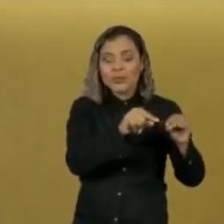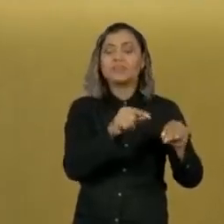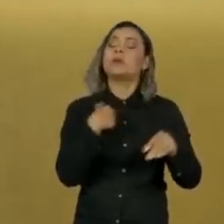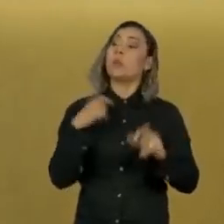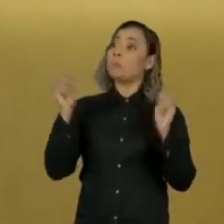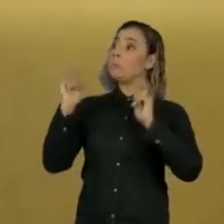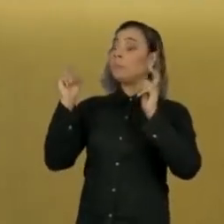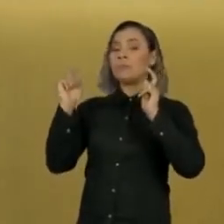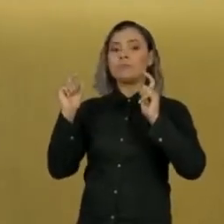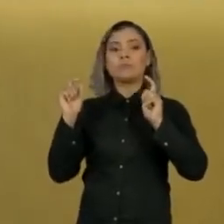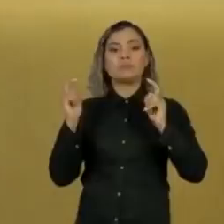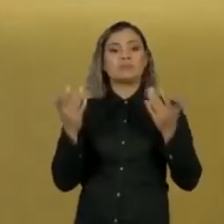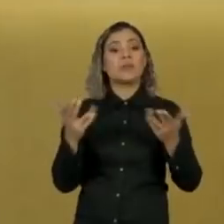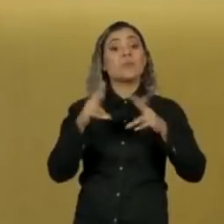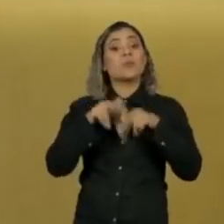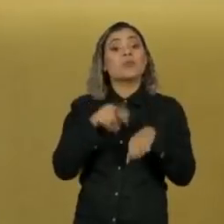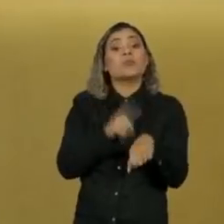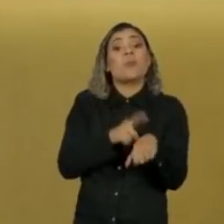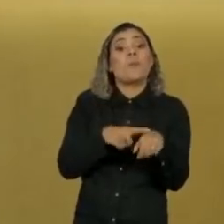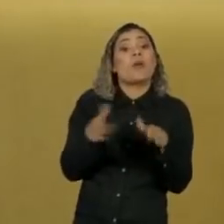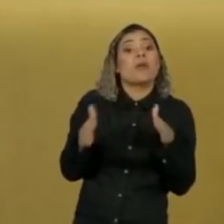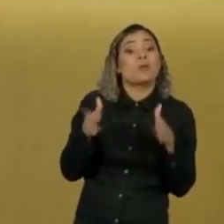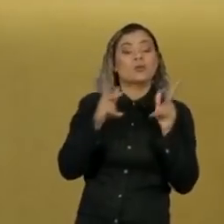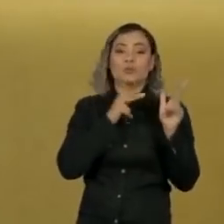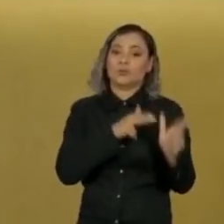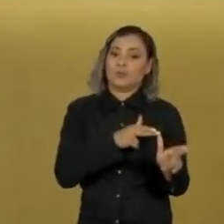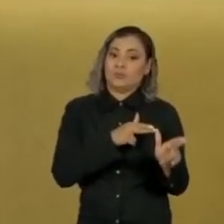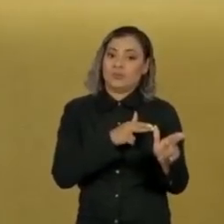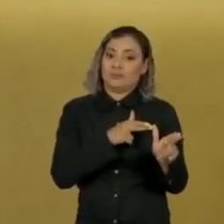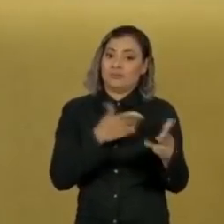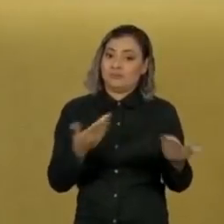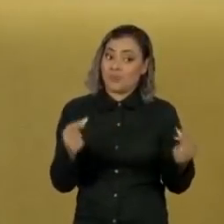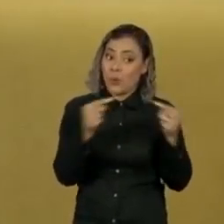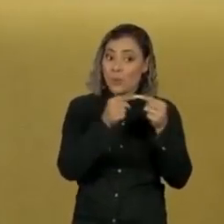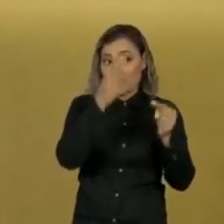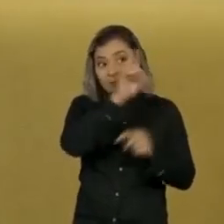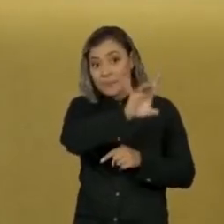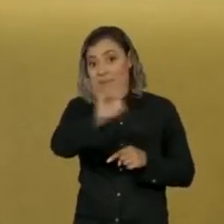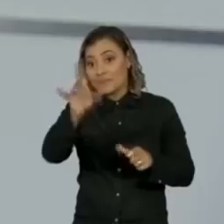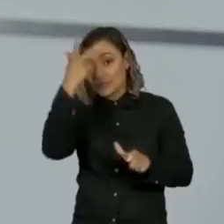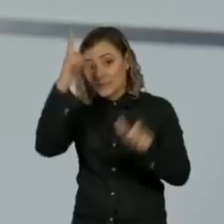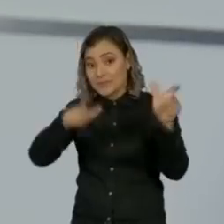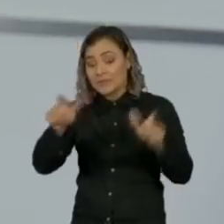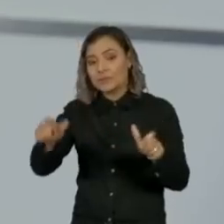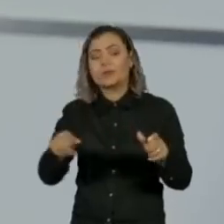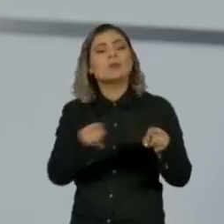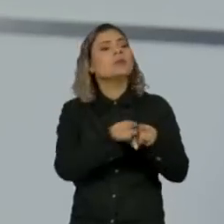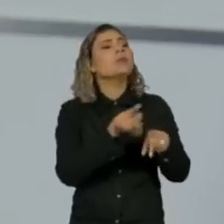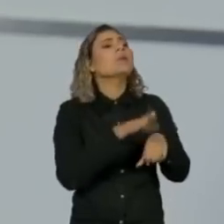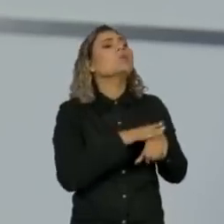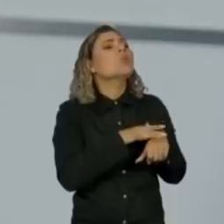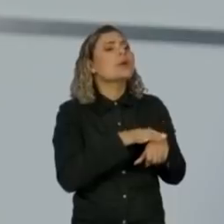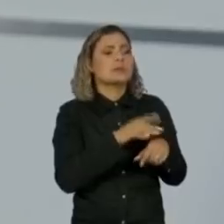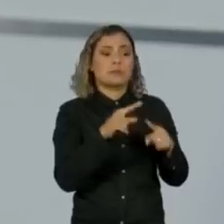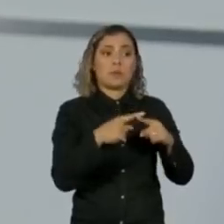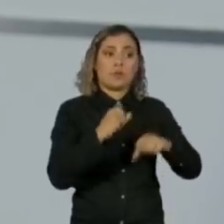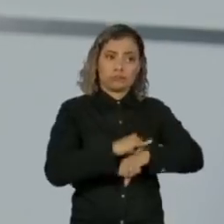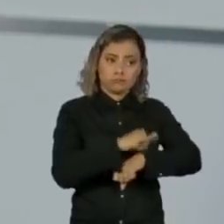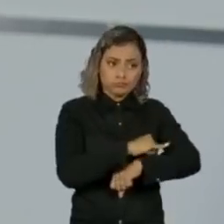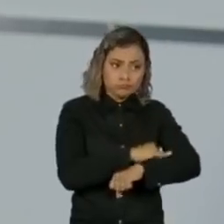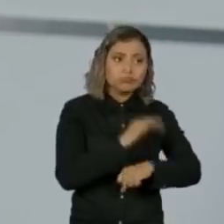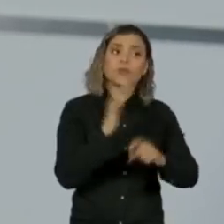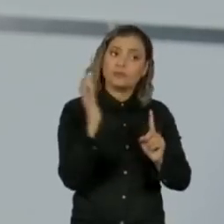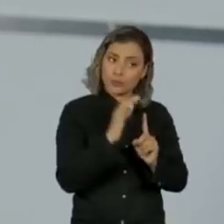de sono. Então, existe também a questão do momento de dormir. E as doenças atreladas, que a senhora já falou, da